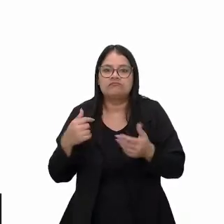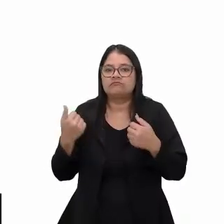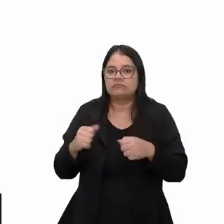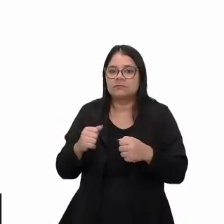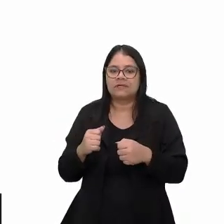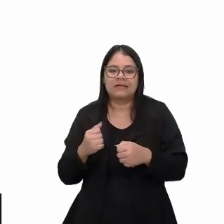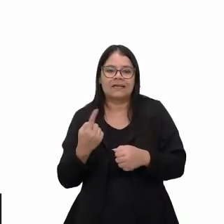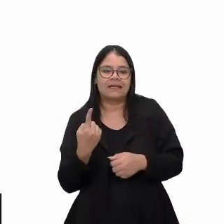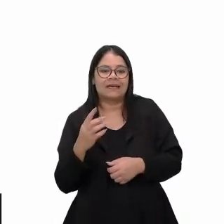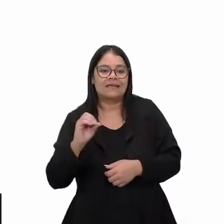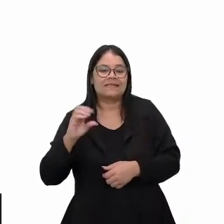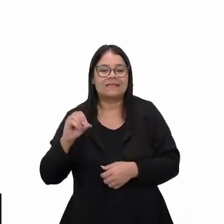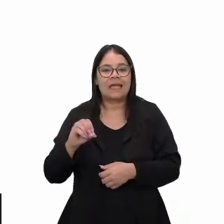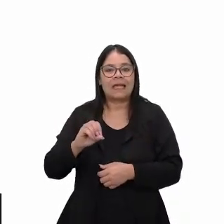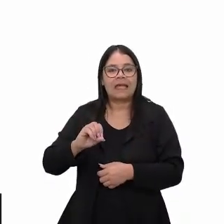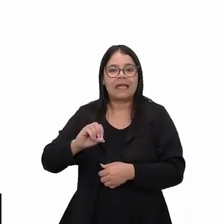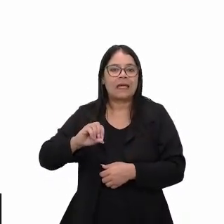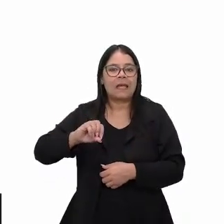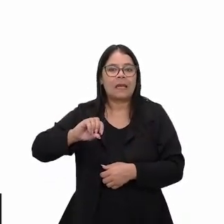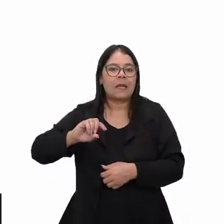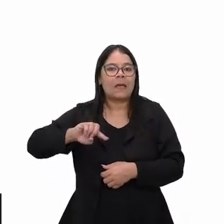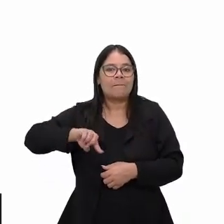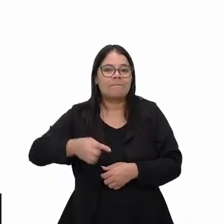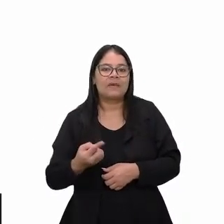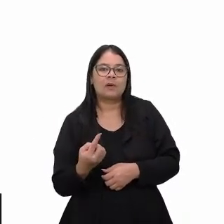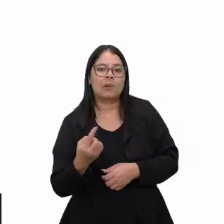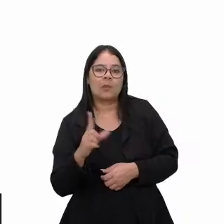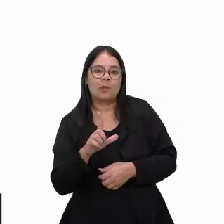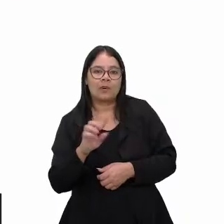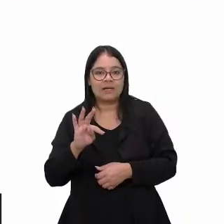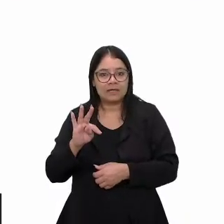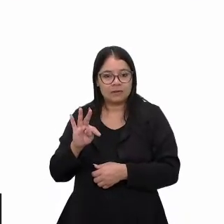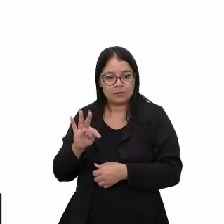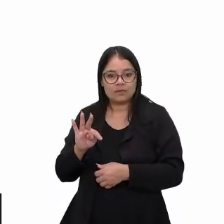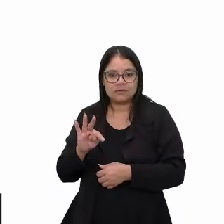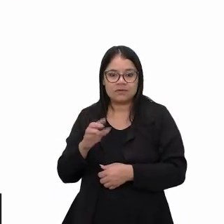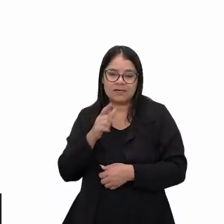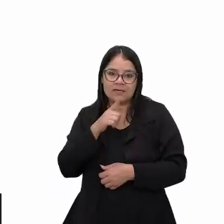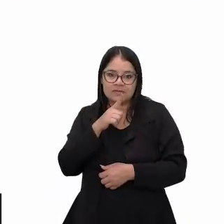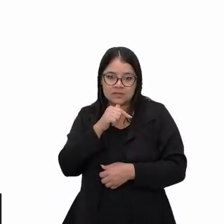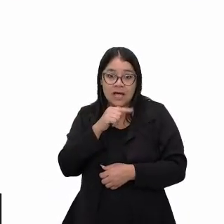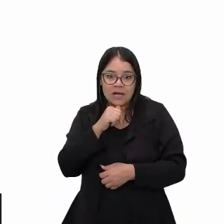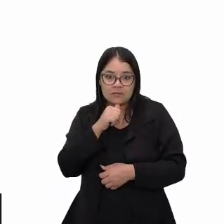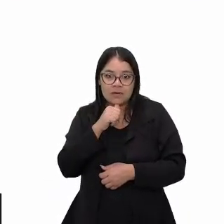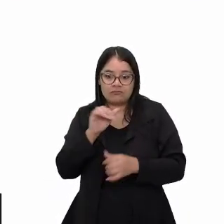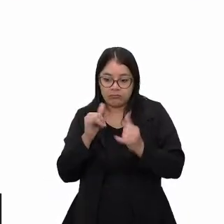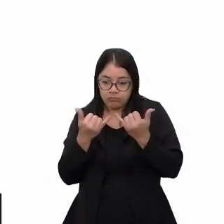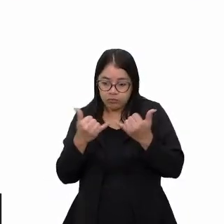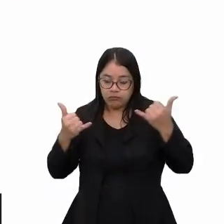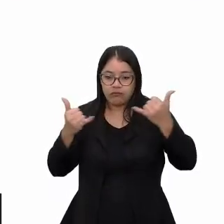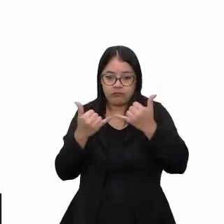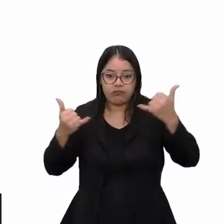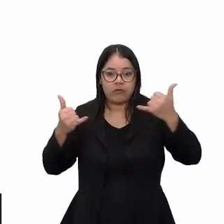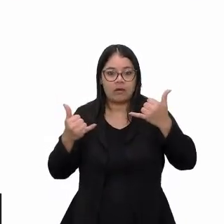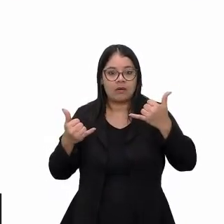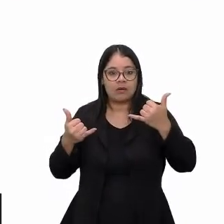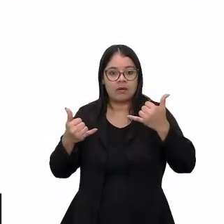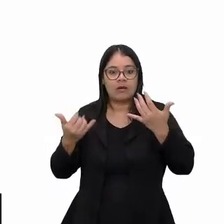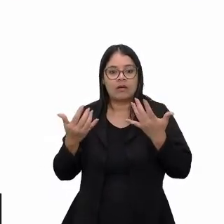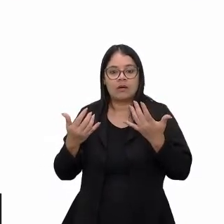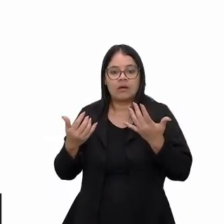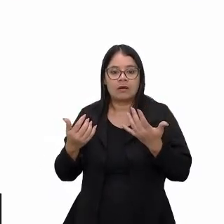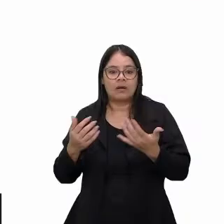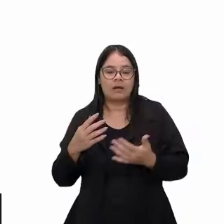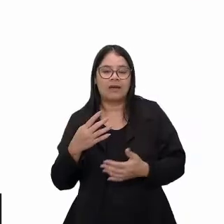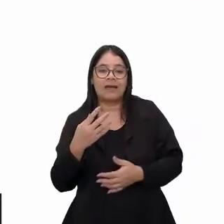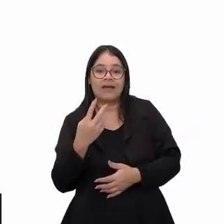mil litros de água e teriam um gasto de energia de 5 mil quilowatts, e que isso custaria